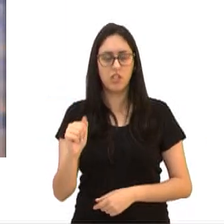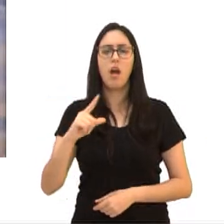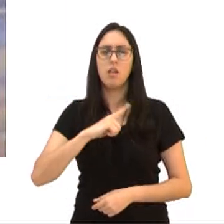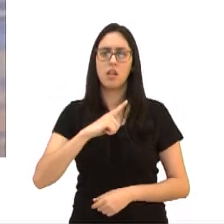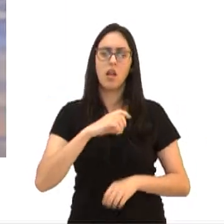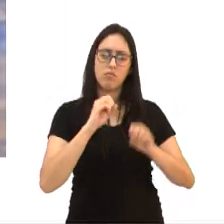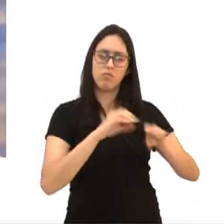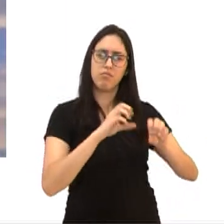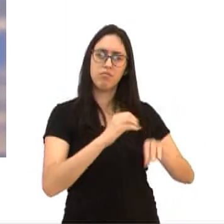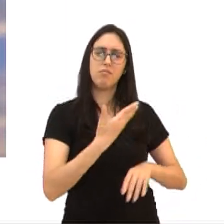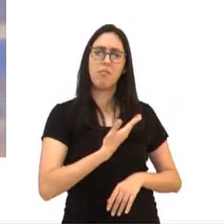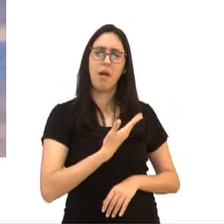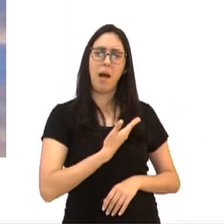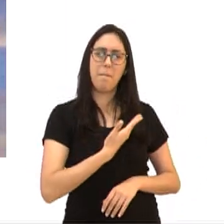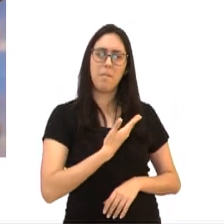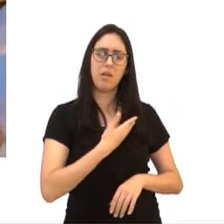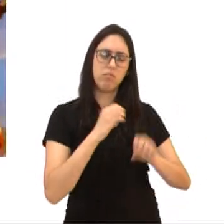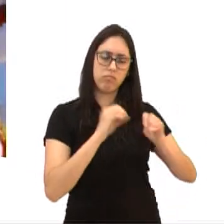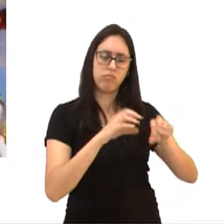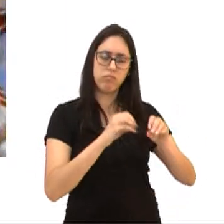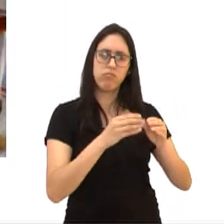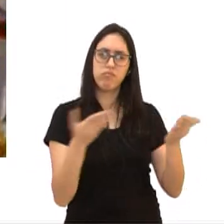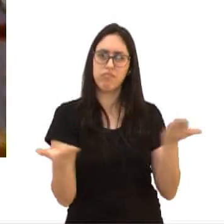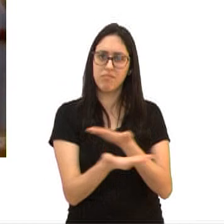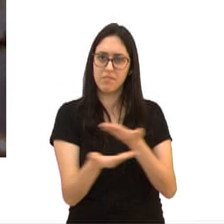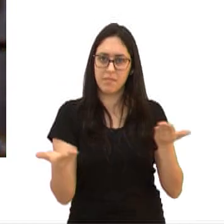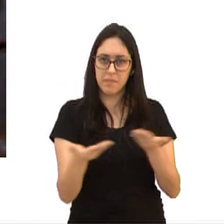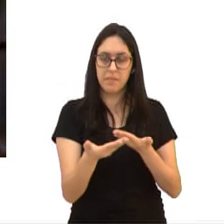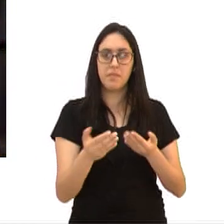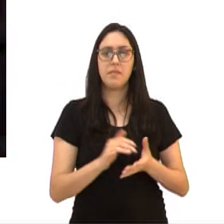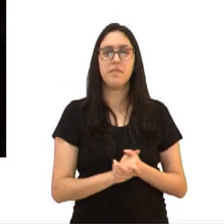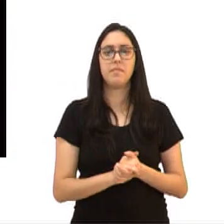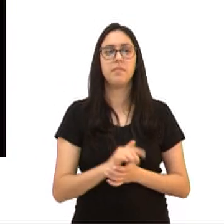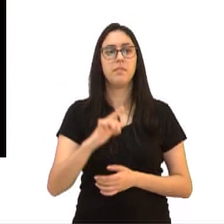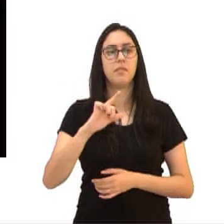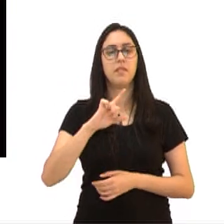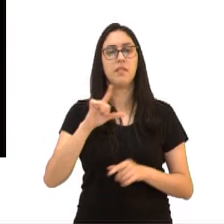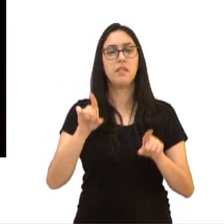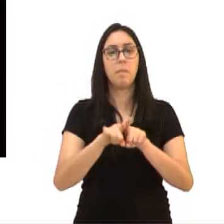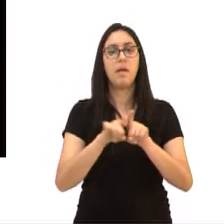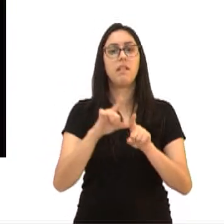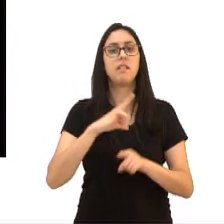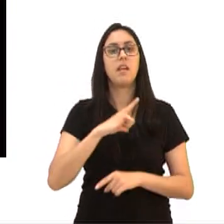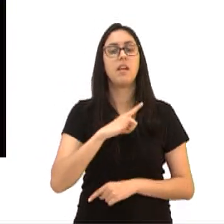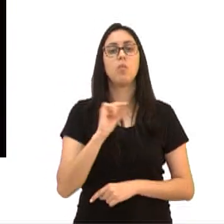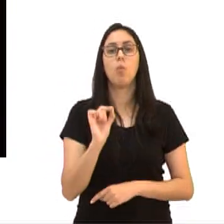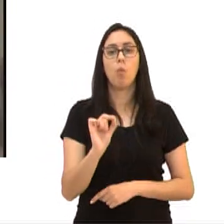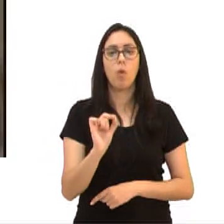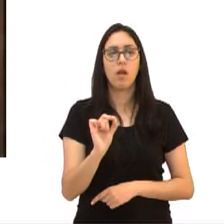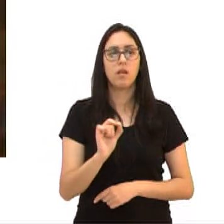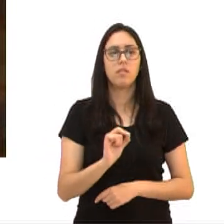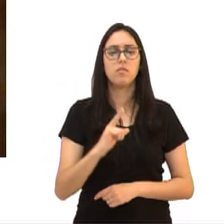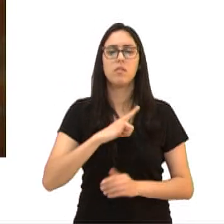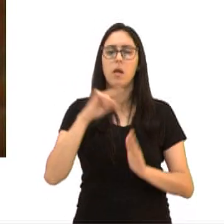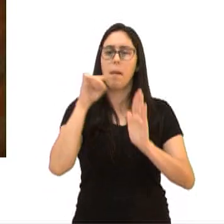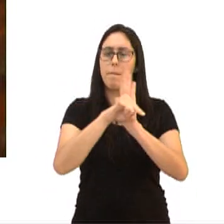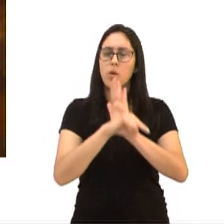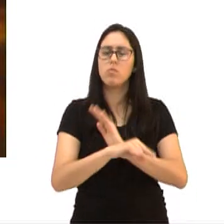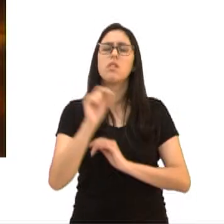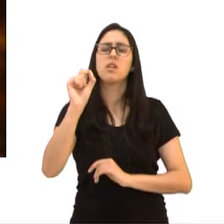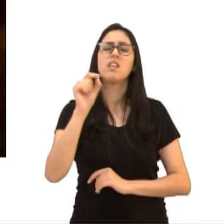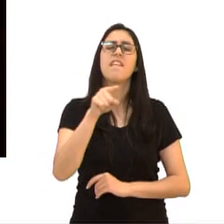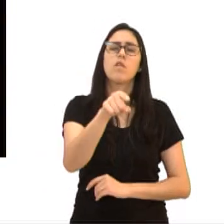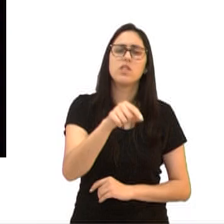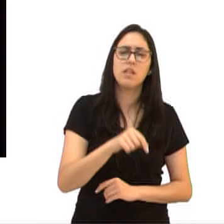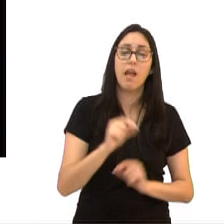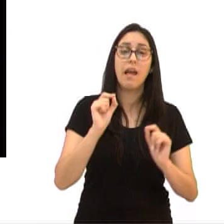que está com medo de lutar. Os temas principais do Bhagavad Gita são: quem é você? Quem é